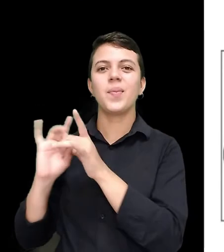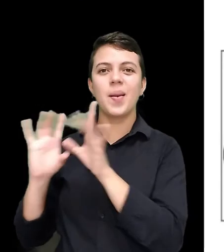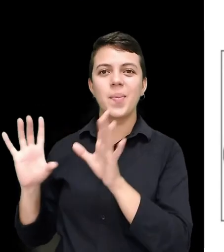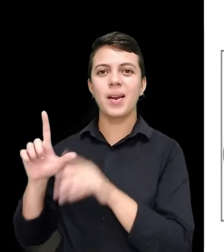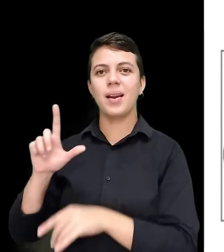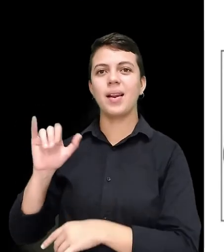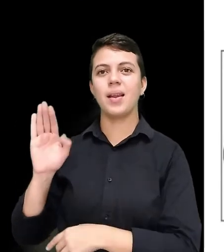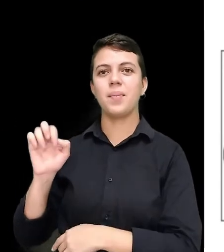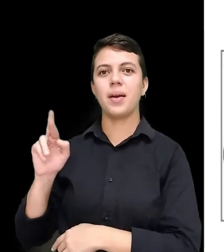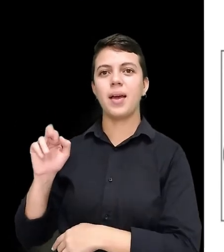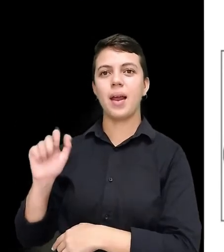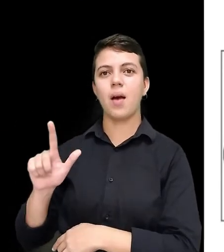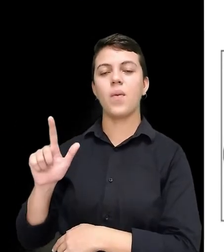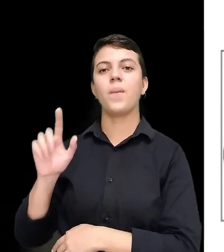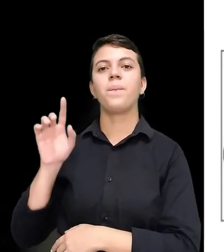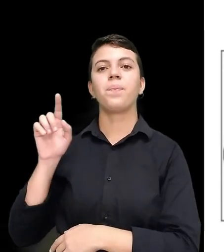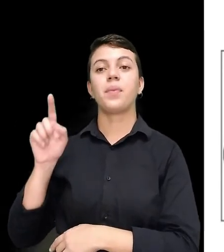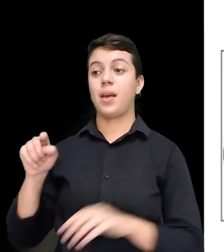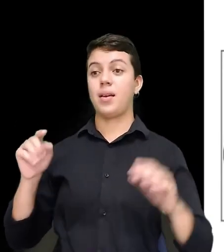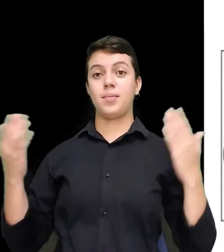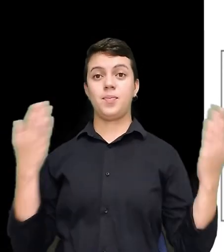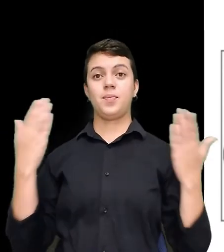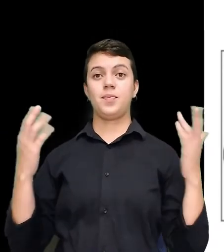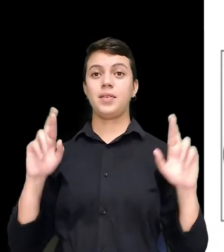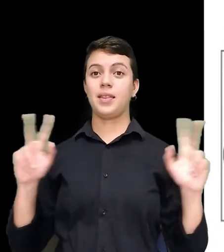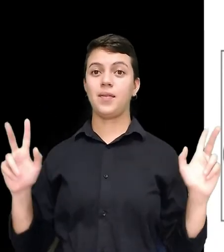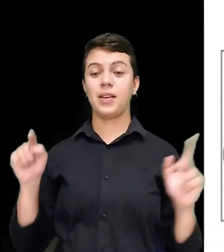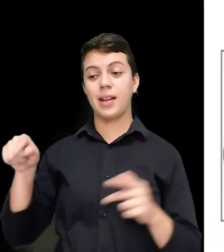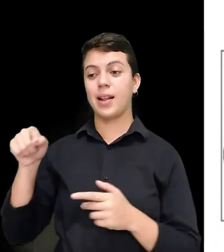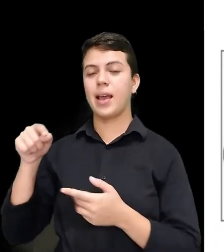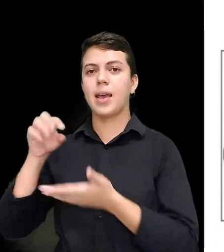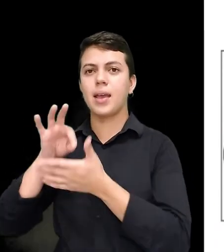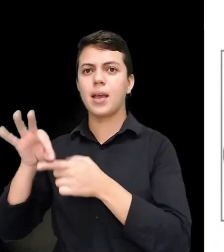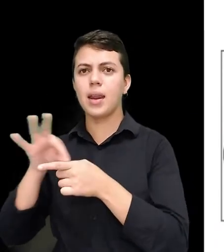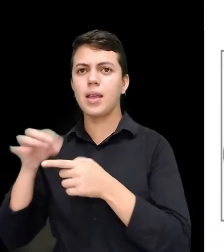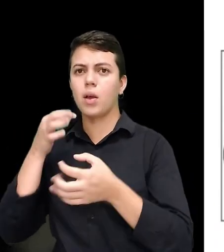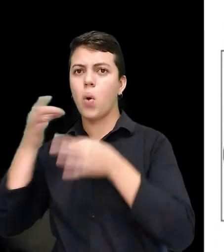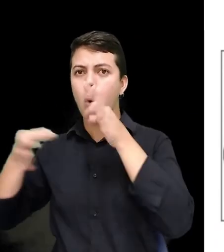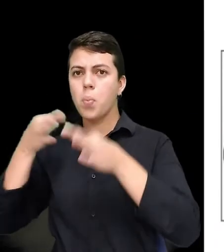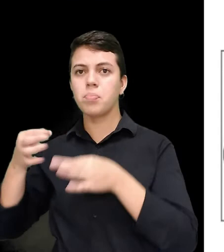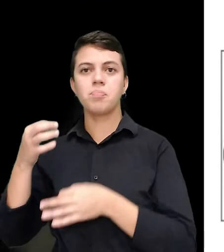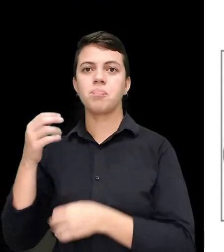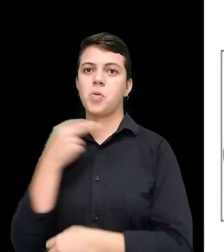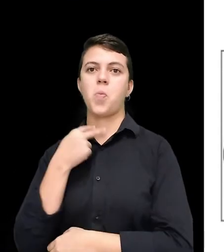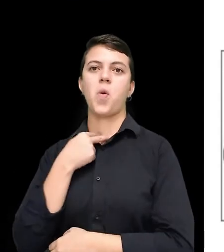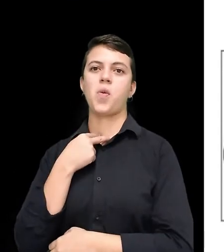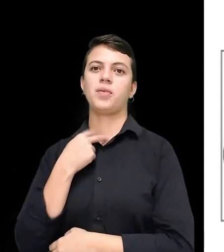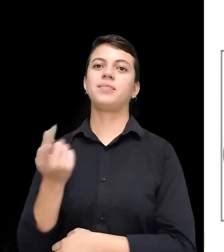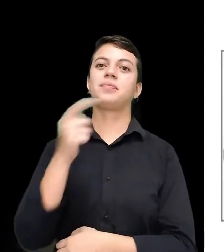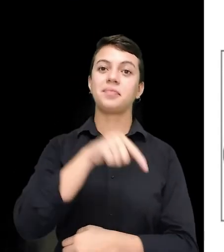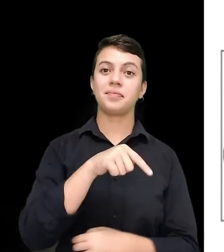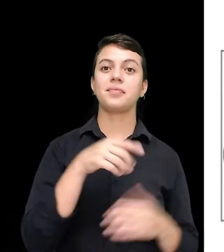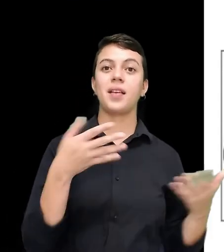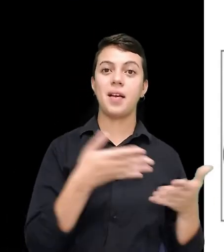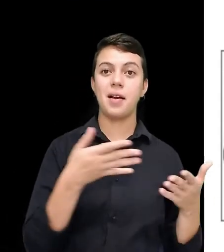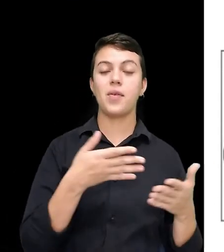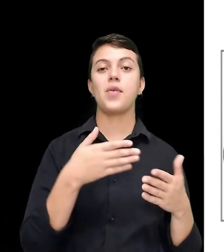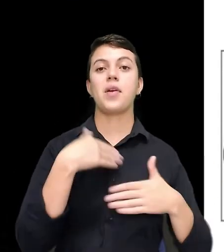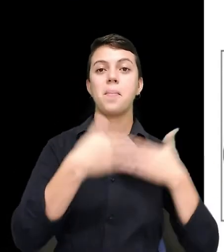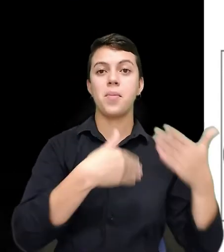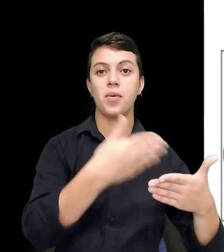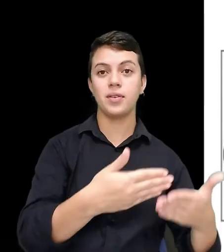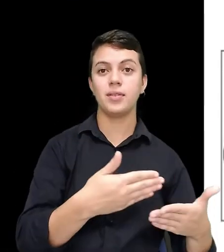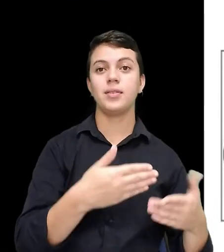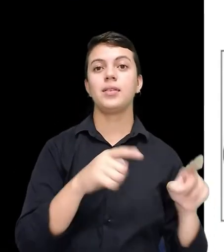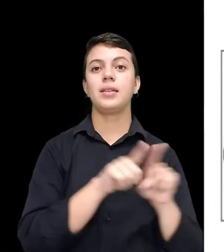não permitem nessa organização didática esse posicionamento crítico do sujeito, mas aqui nas